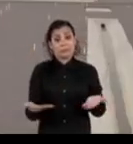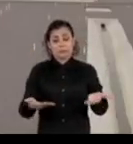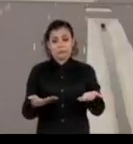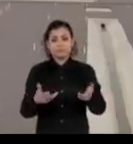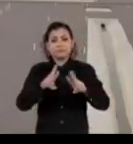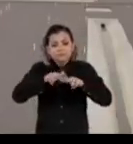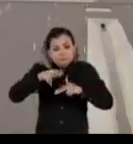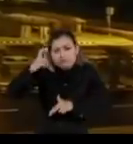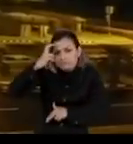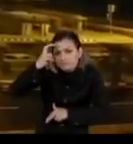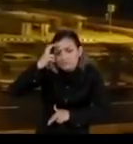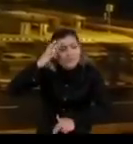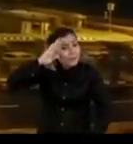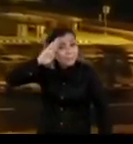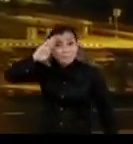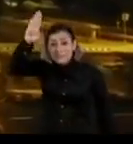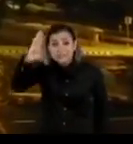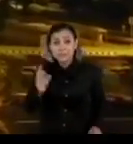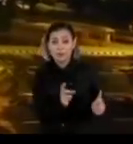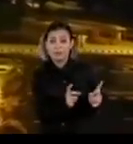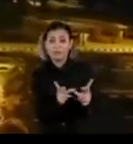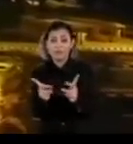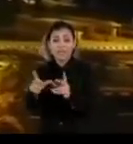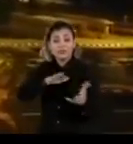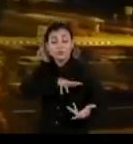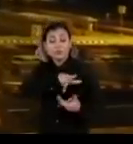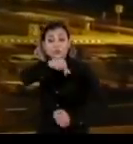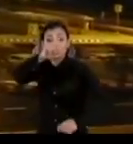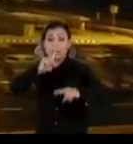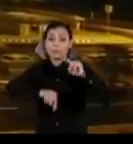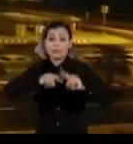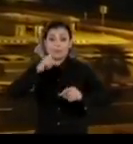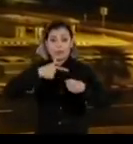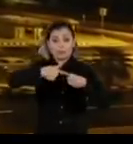Arábia Saudita é o maior exportador mundial do produto.